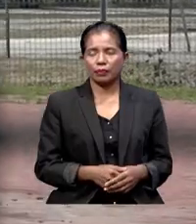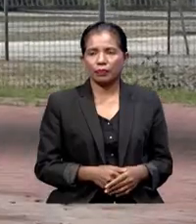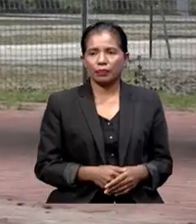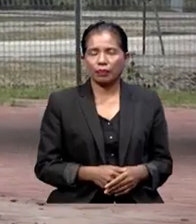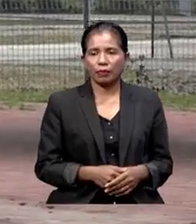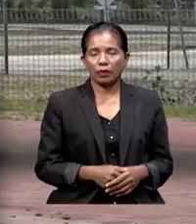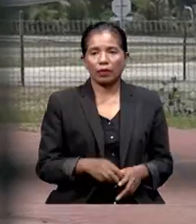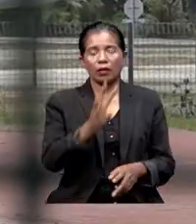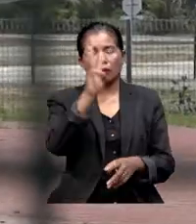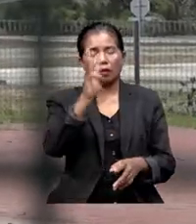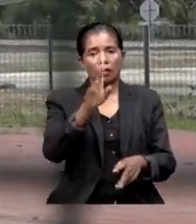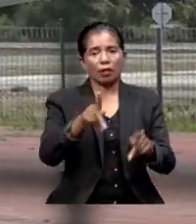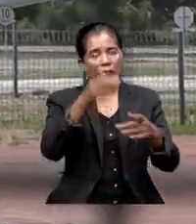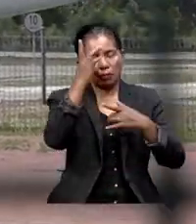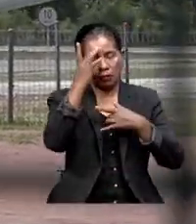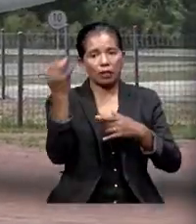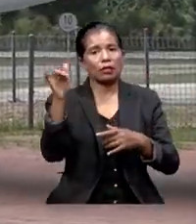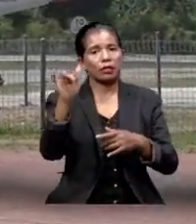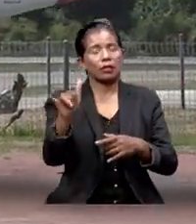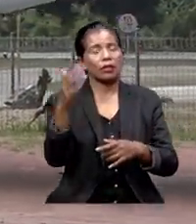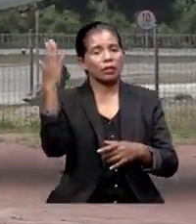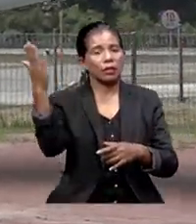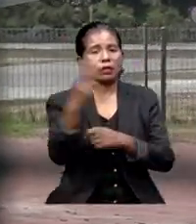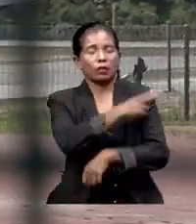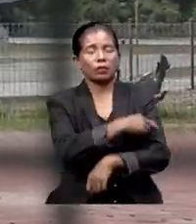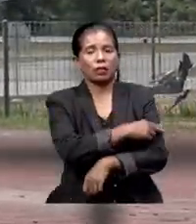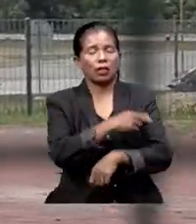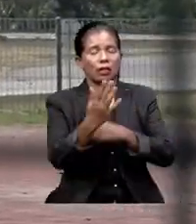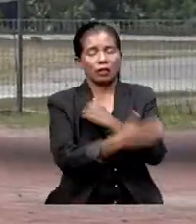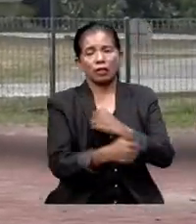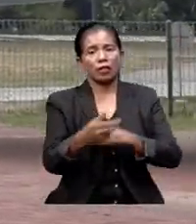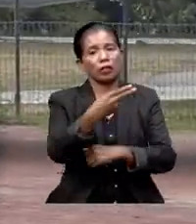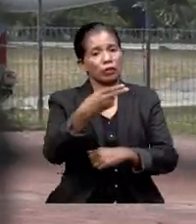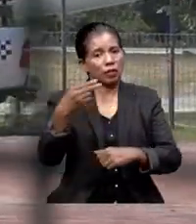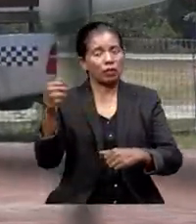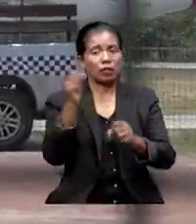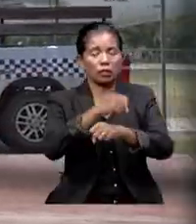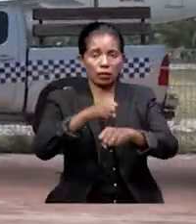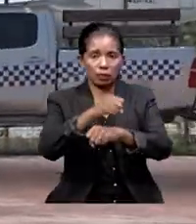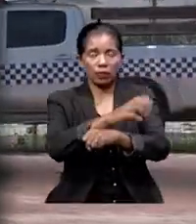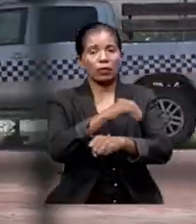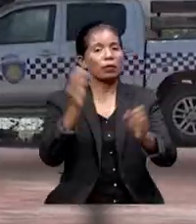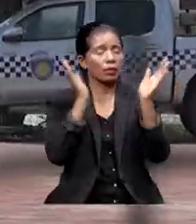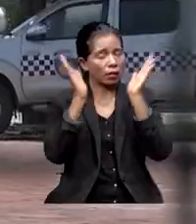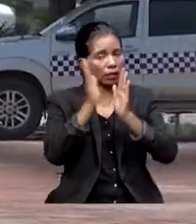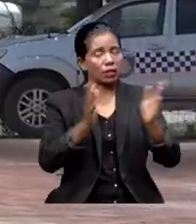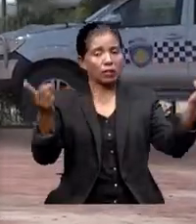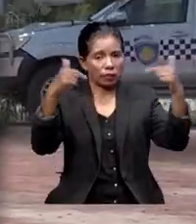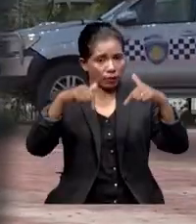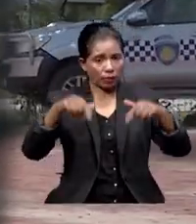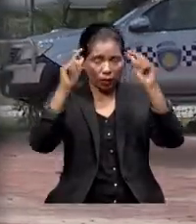E a quarta, né, paciente CNB Magdurante, né, ao tratamento do Hospital Rai-Leur, nessa Indonésia, Singapura, no Malásia. Balo fila aí que só na